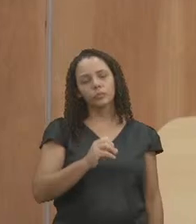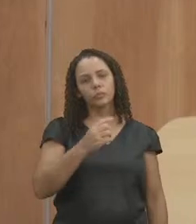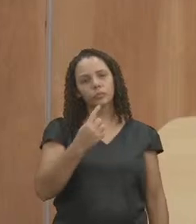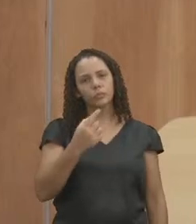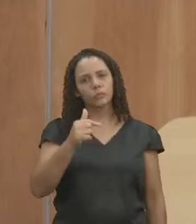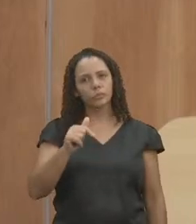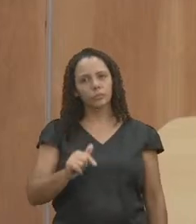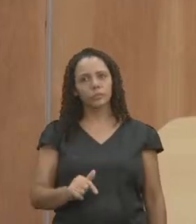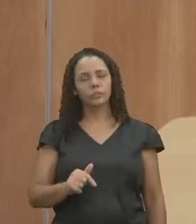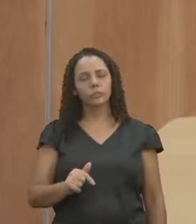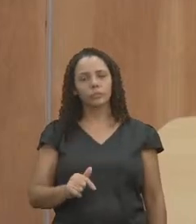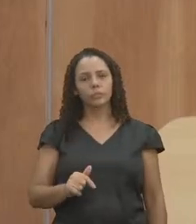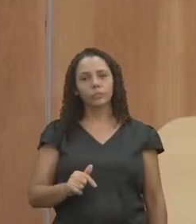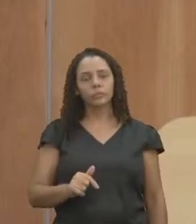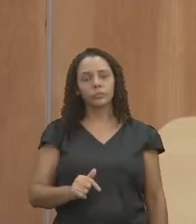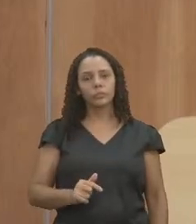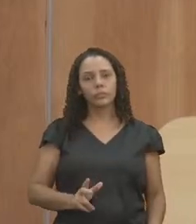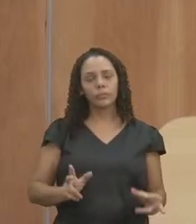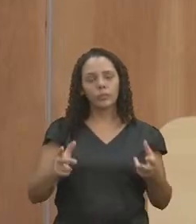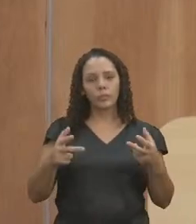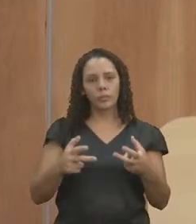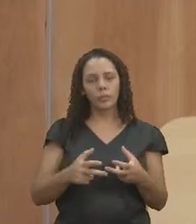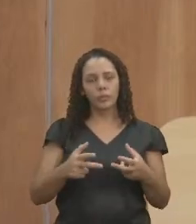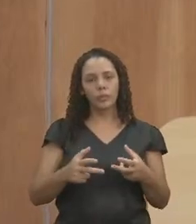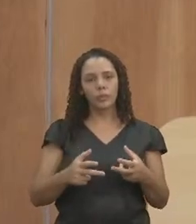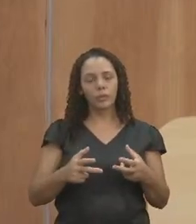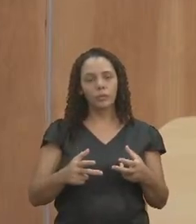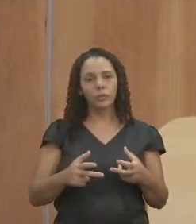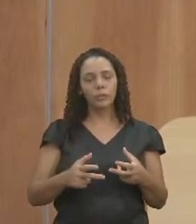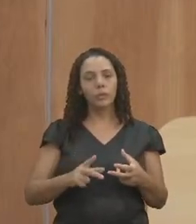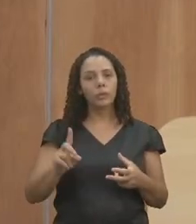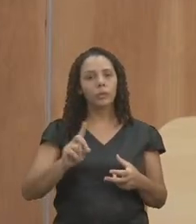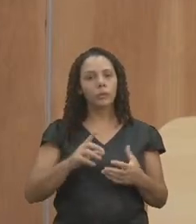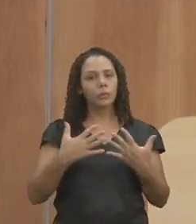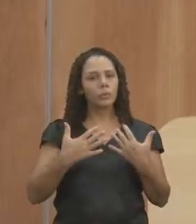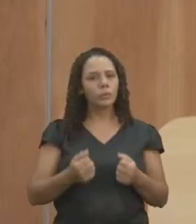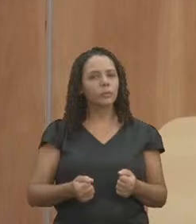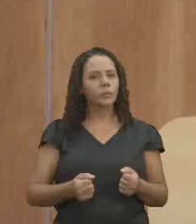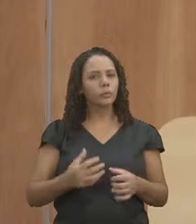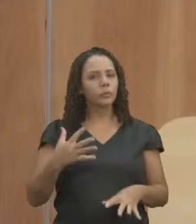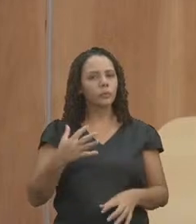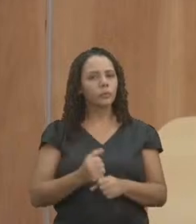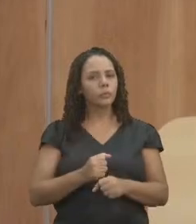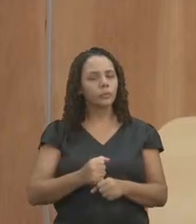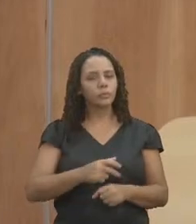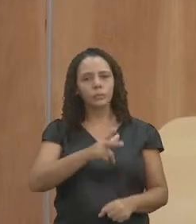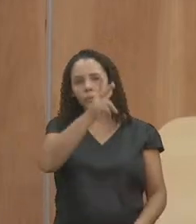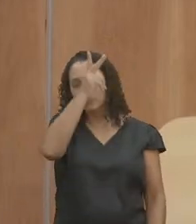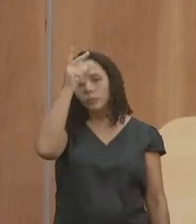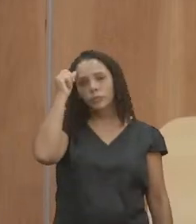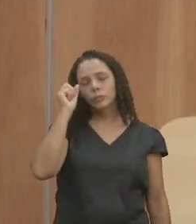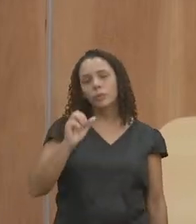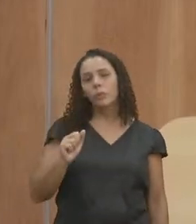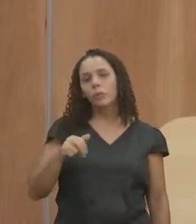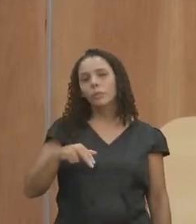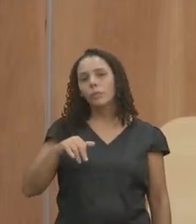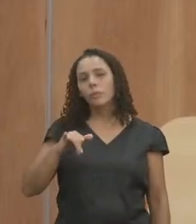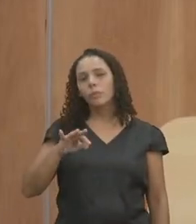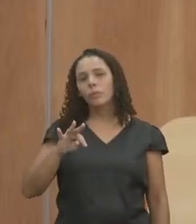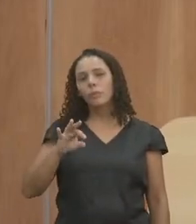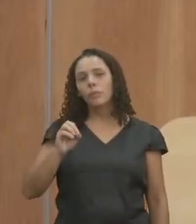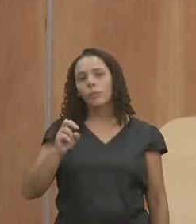2017, essa casa aqui reprovou as contas do prefeito Hamilton Mota, porque ele não conseguiu aplicar